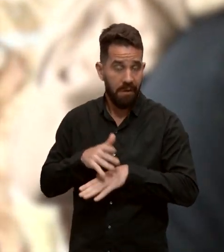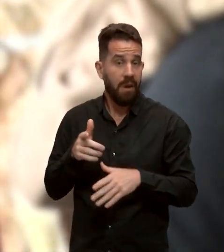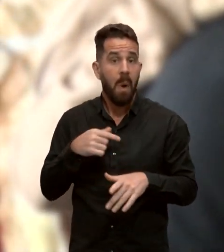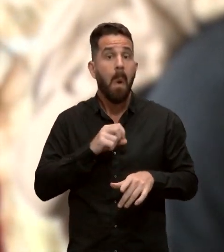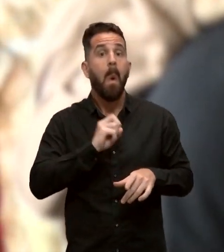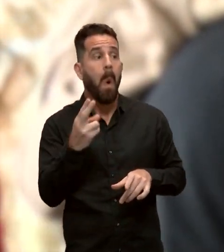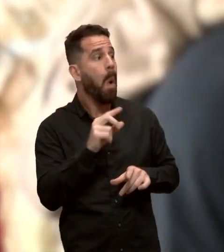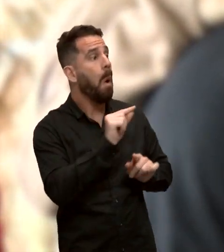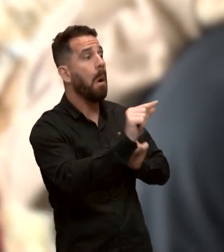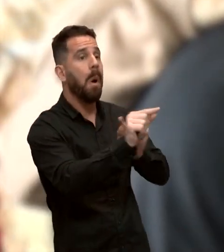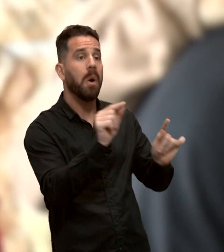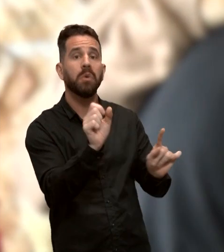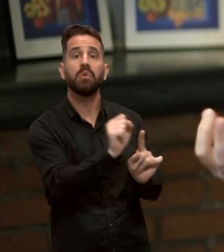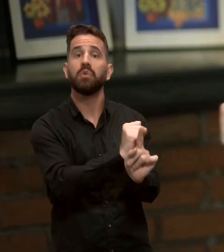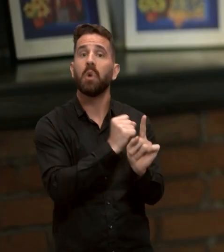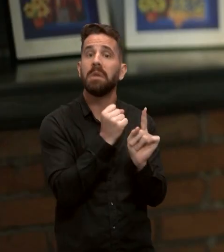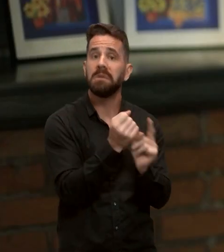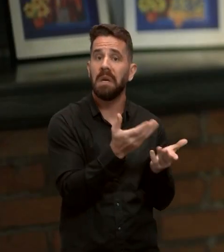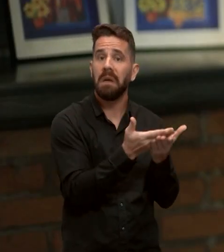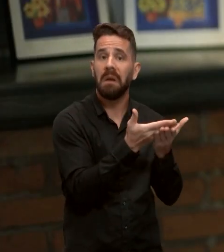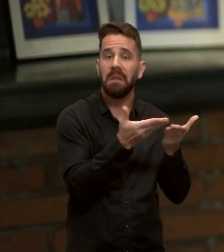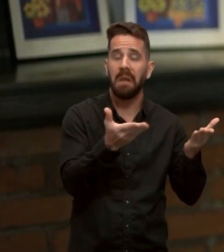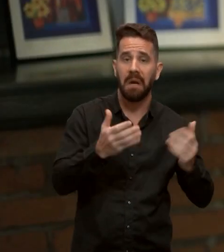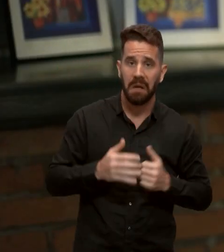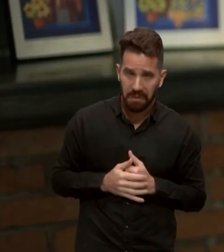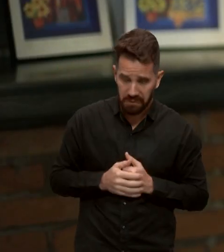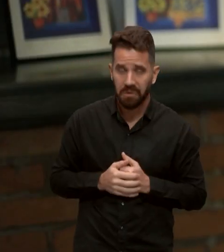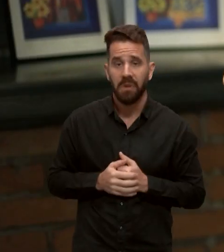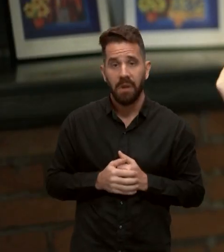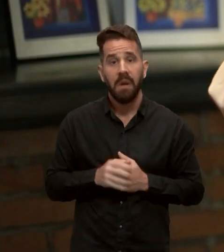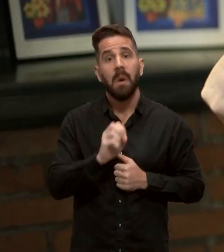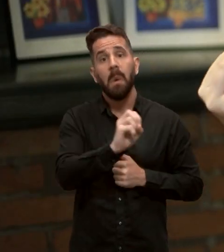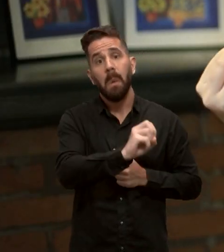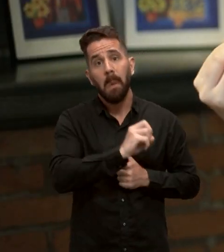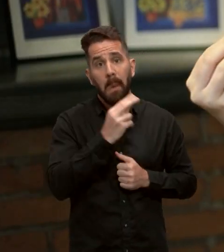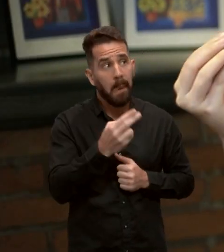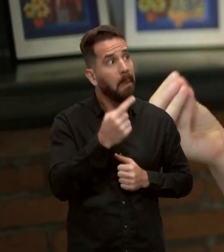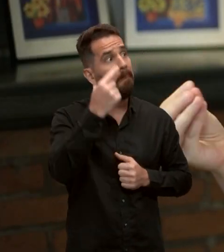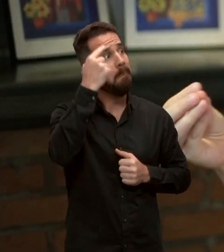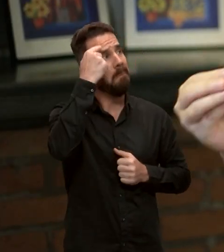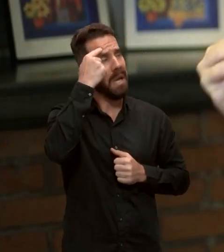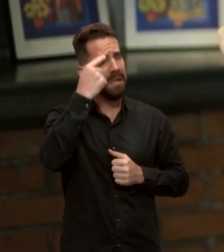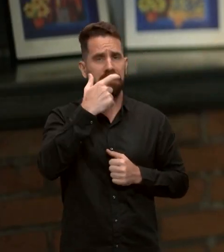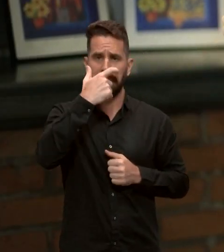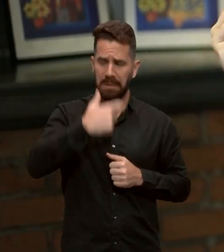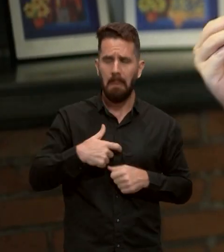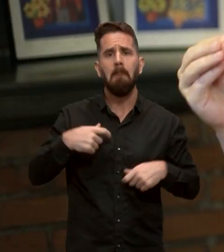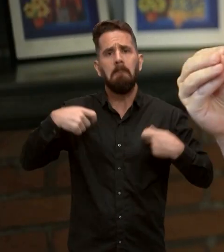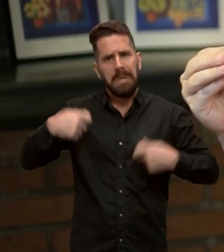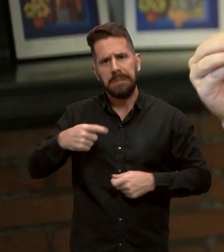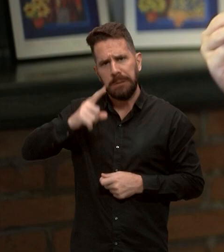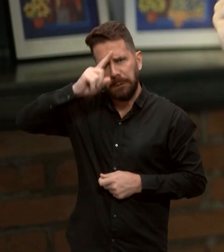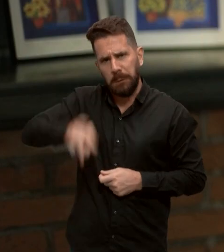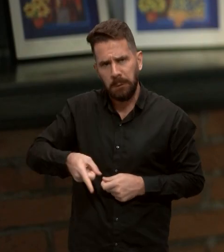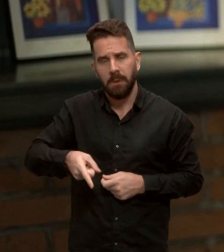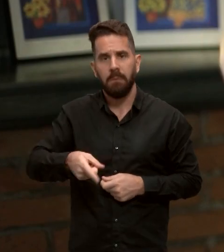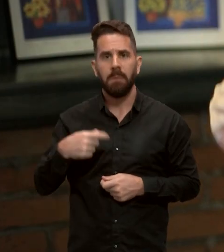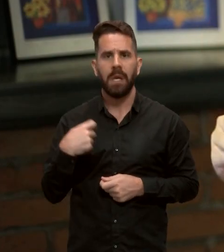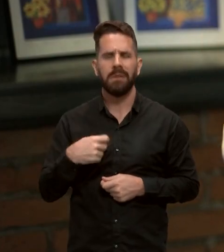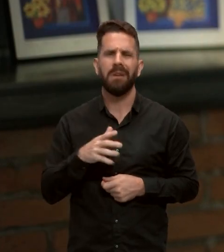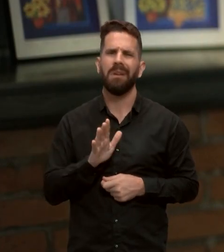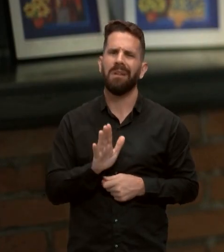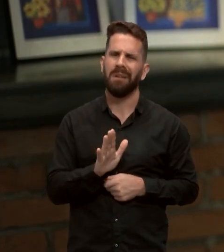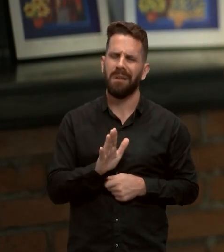sociedade, né? Enquanto o que é buscado deles é colocar um adolescente